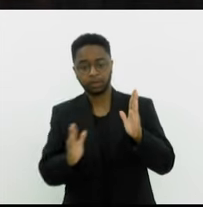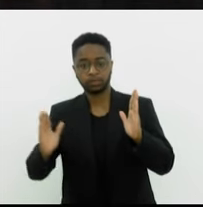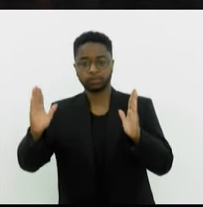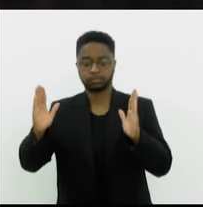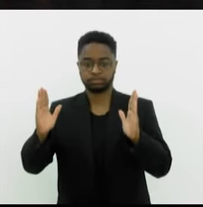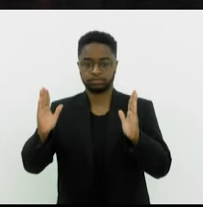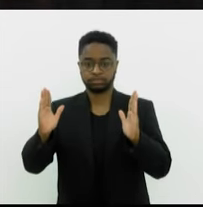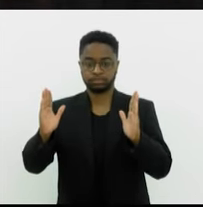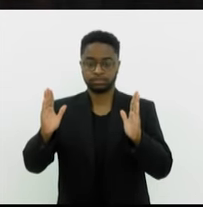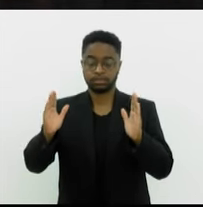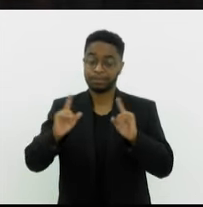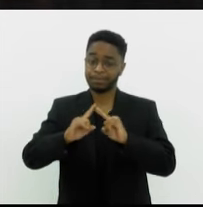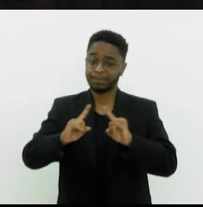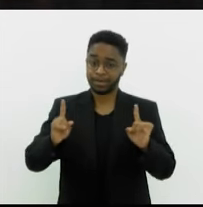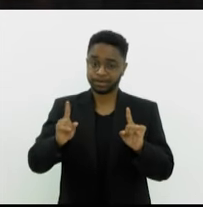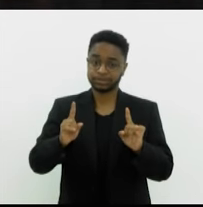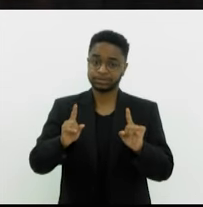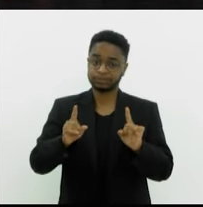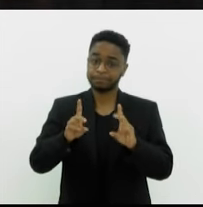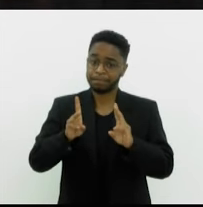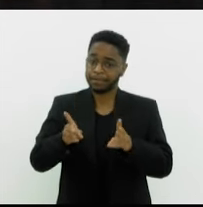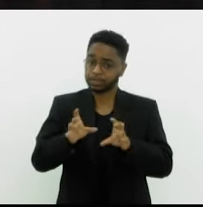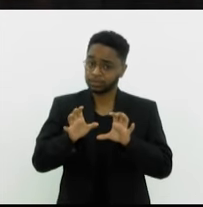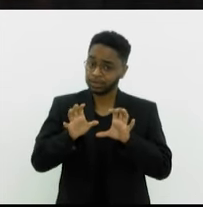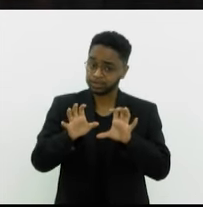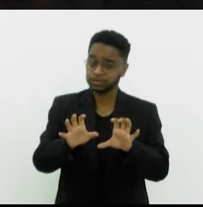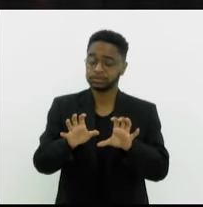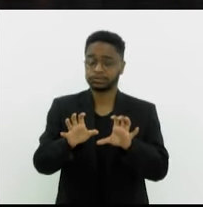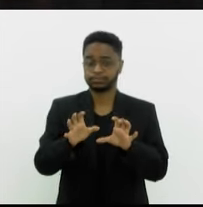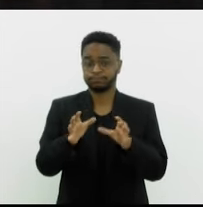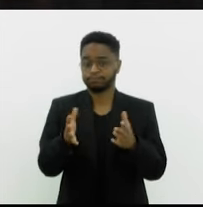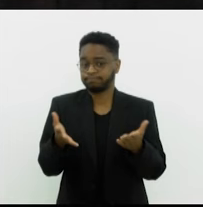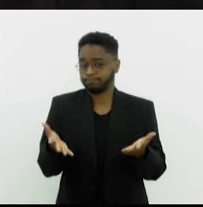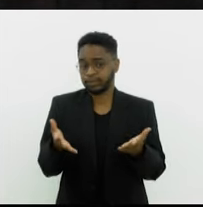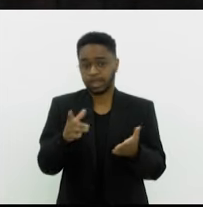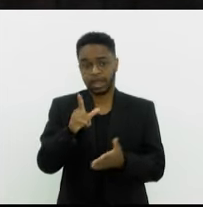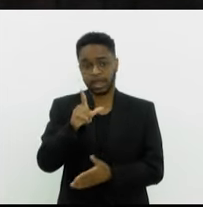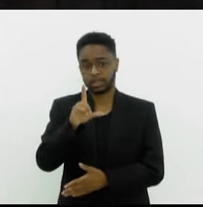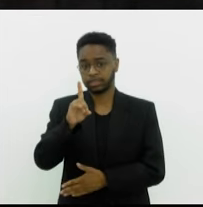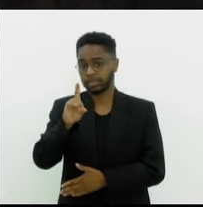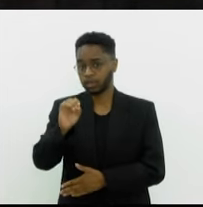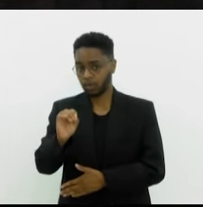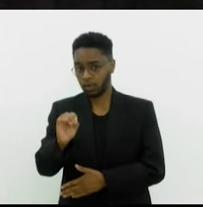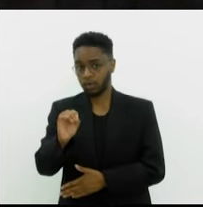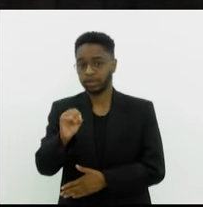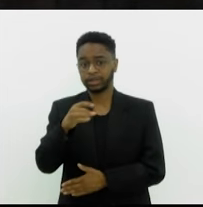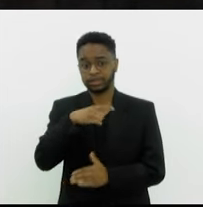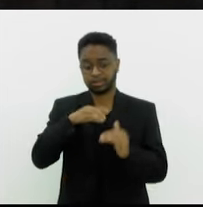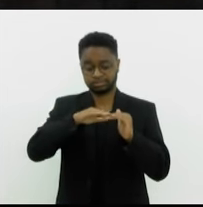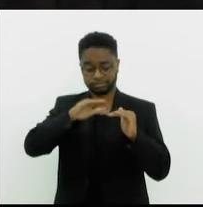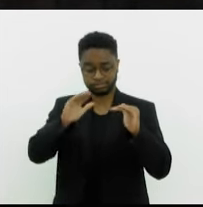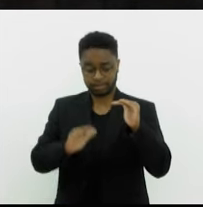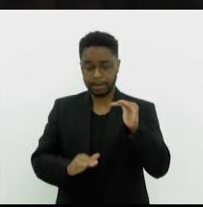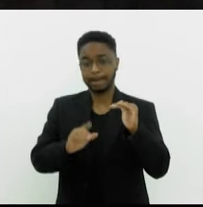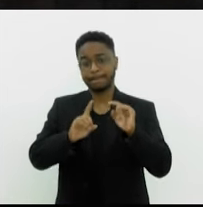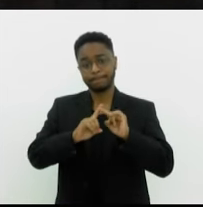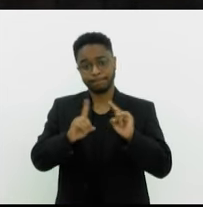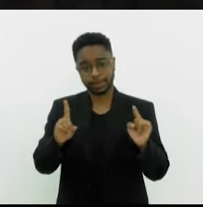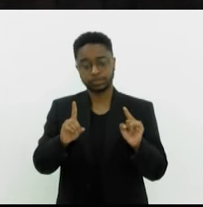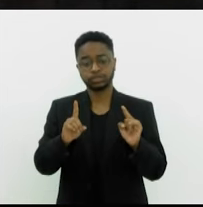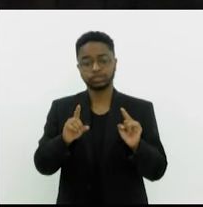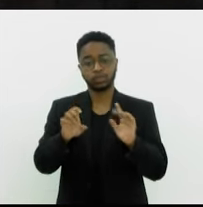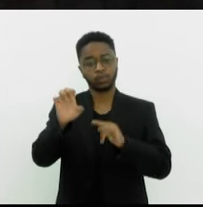E mesmo assim, com esse déficit brutal da LDO, está fazendo uma extensão de